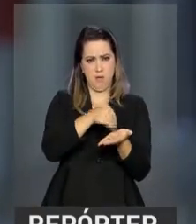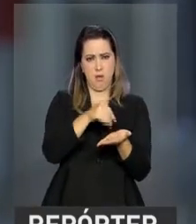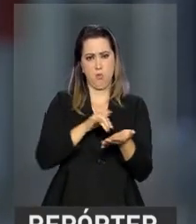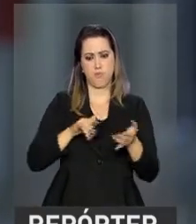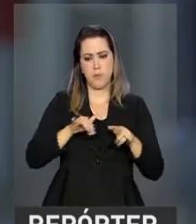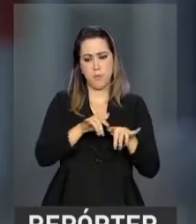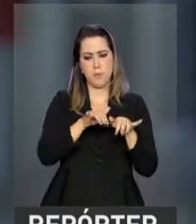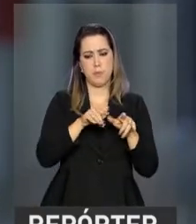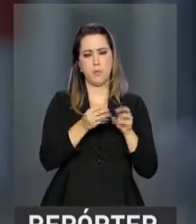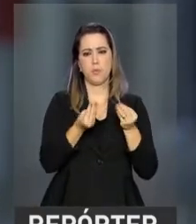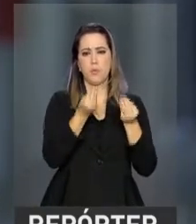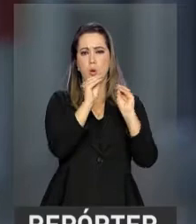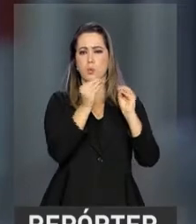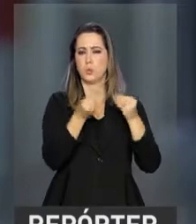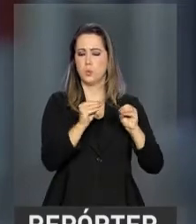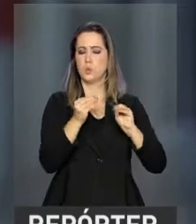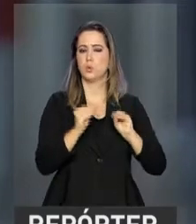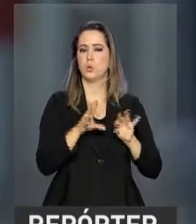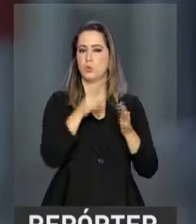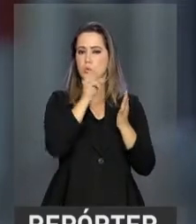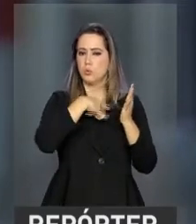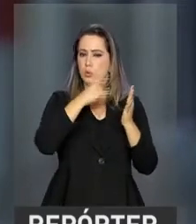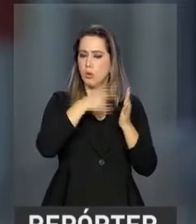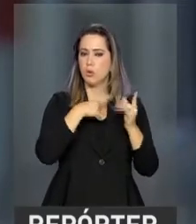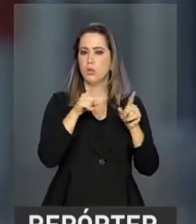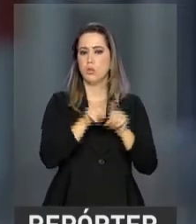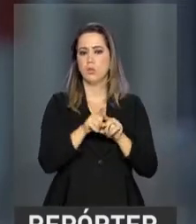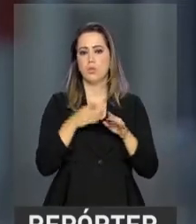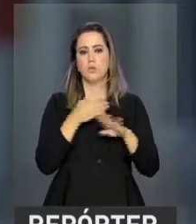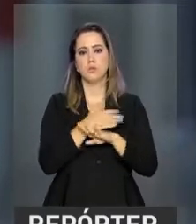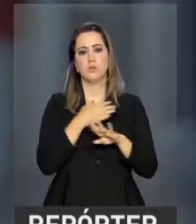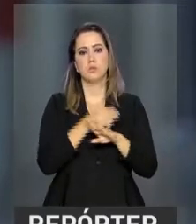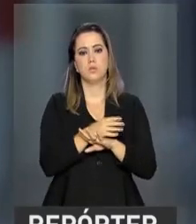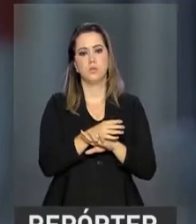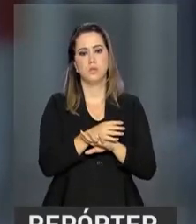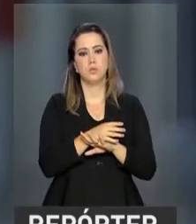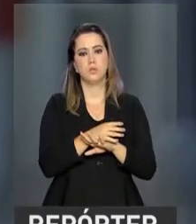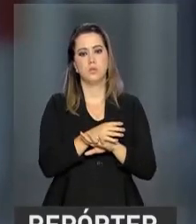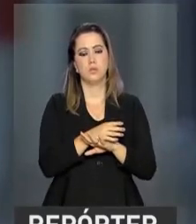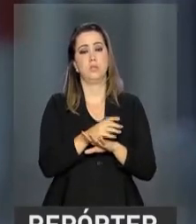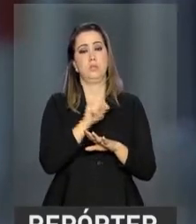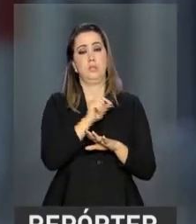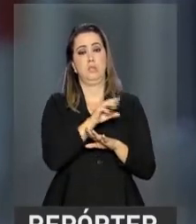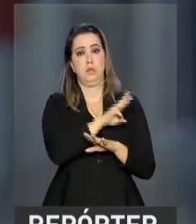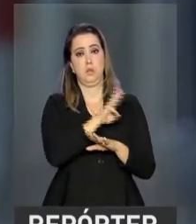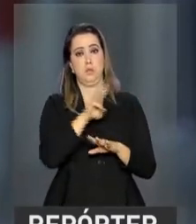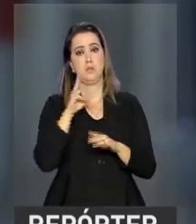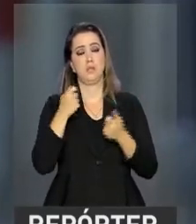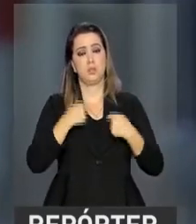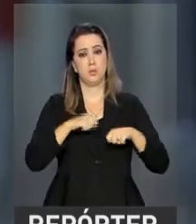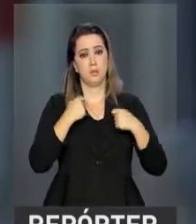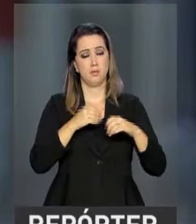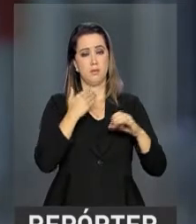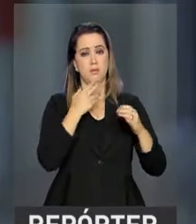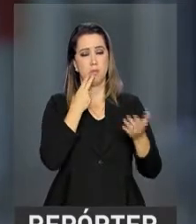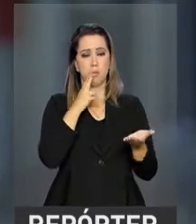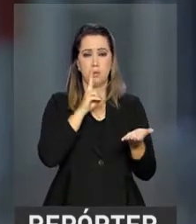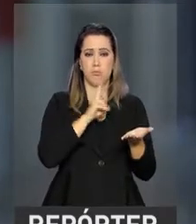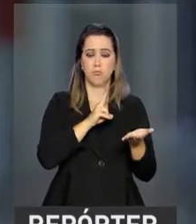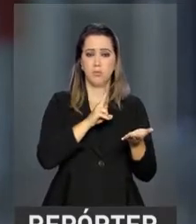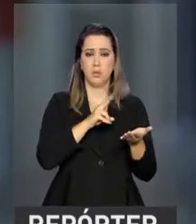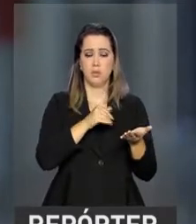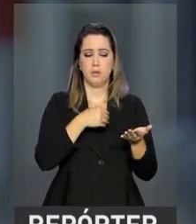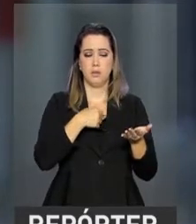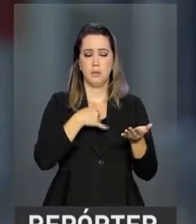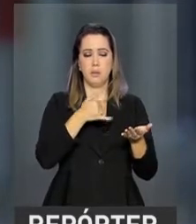aí a entrar num plenário aí tem que colocar meu